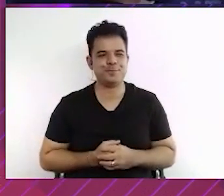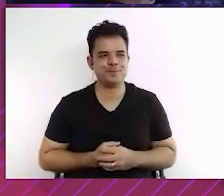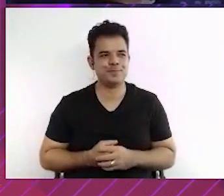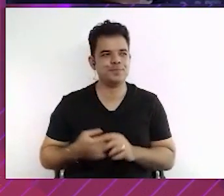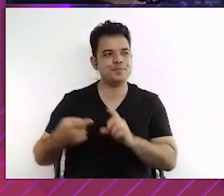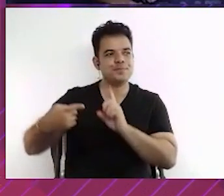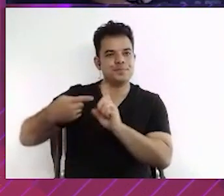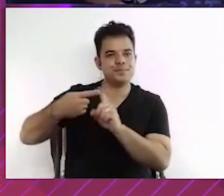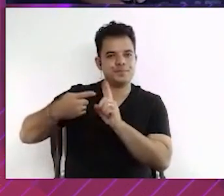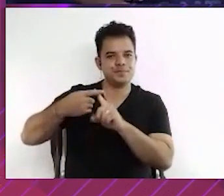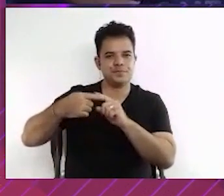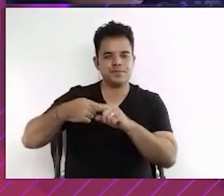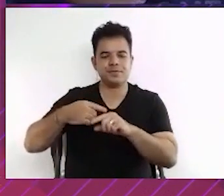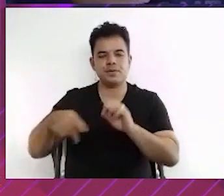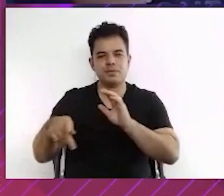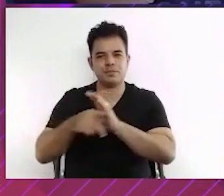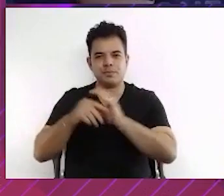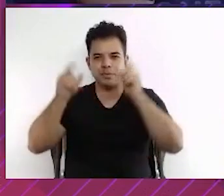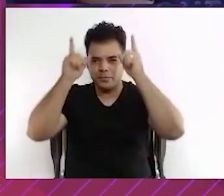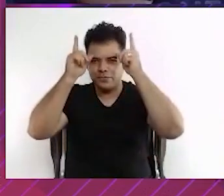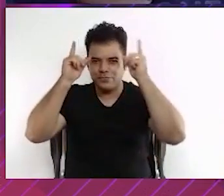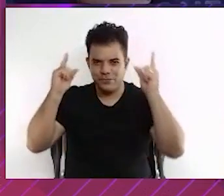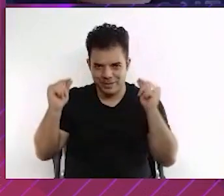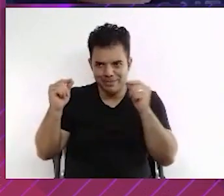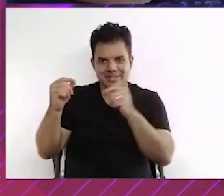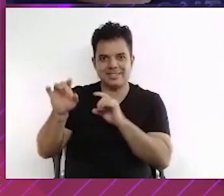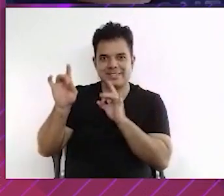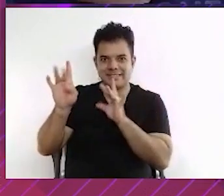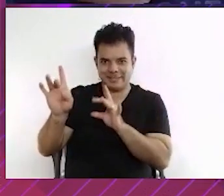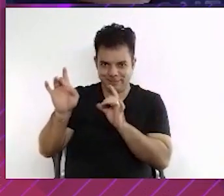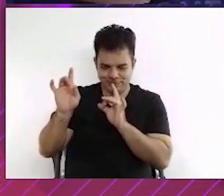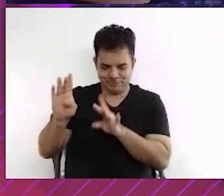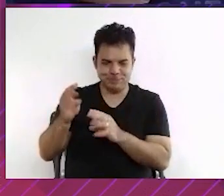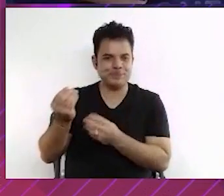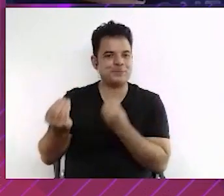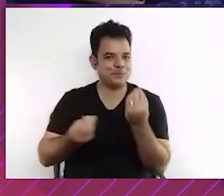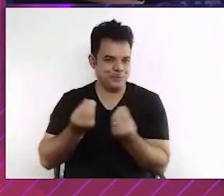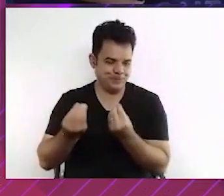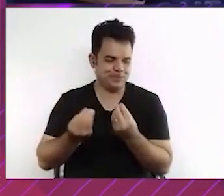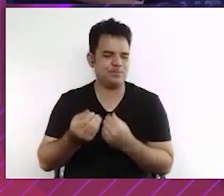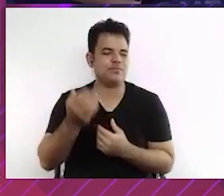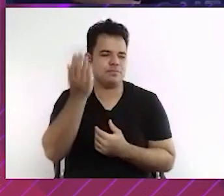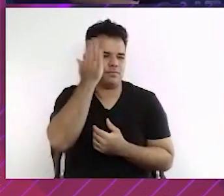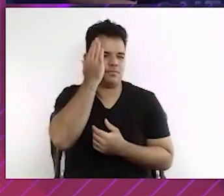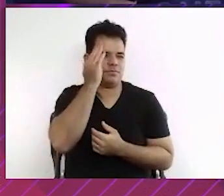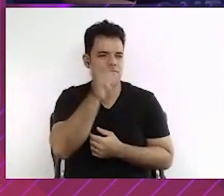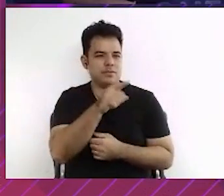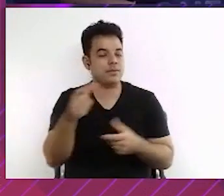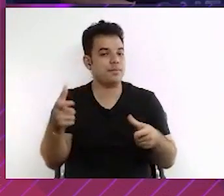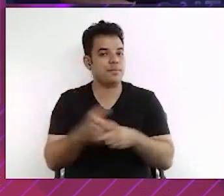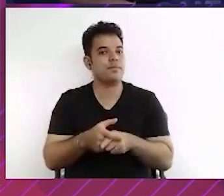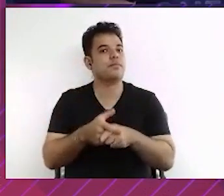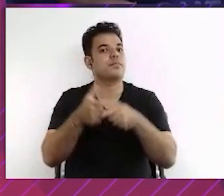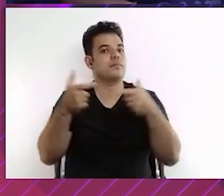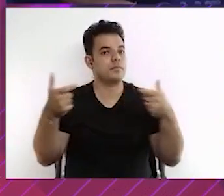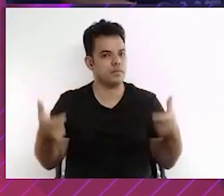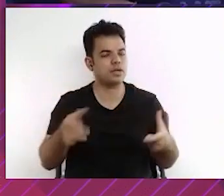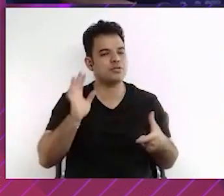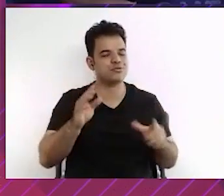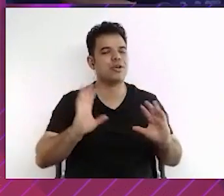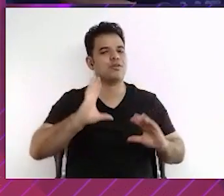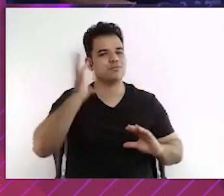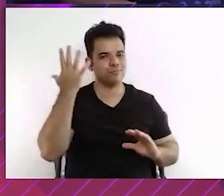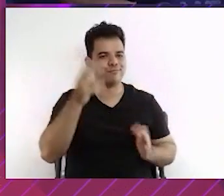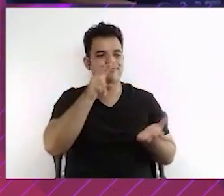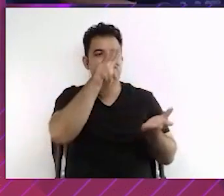Técnicos de enfermagem. Eu assim, imagino que grande parte de vocês já ficaram internados no